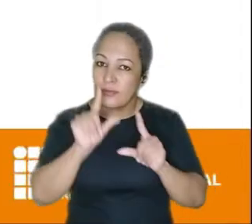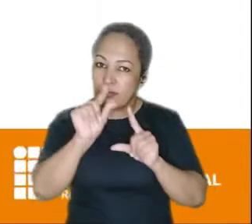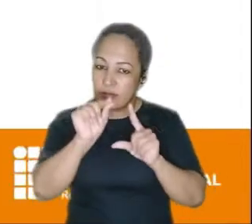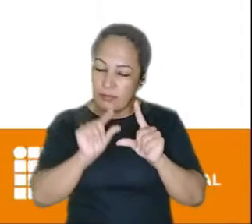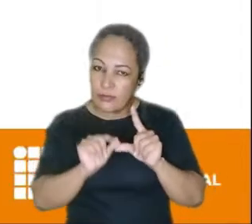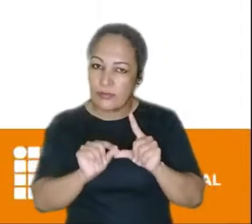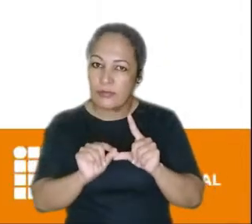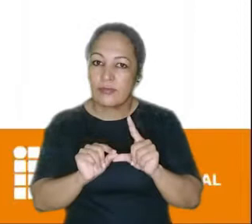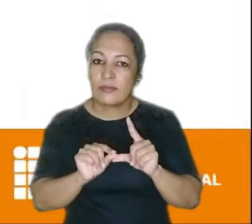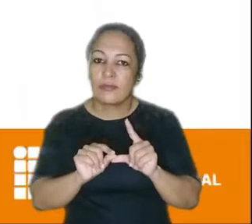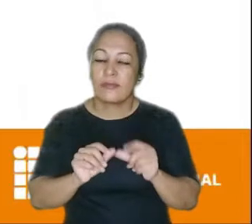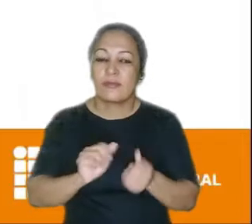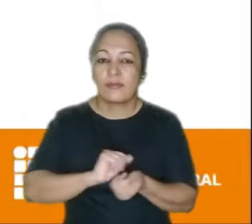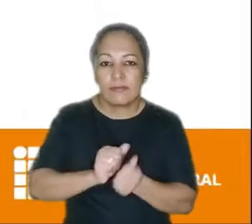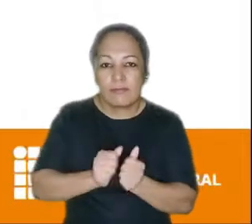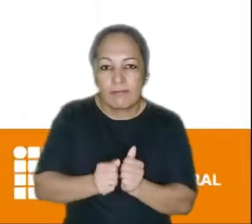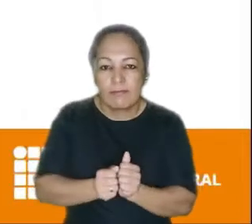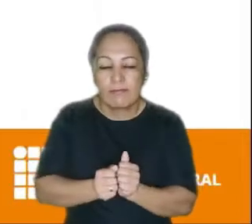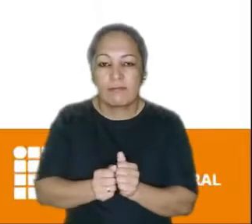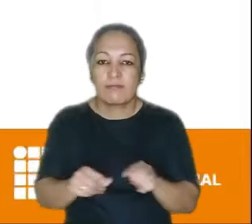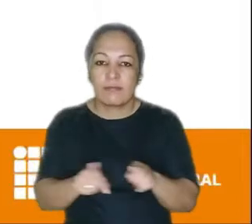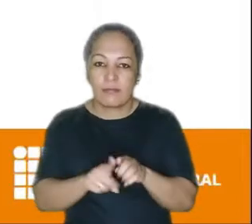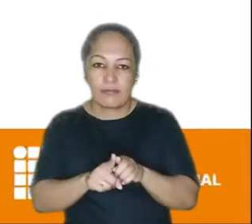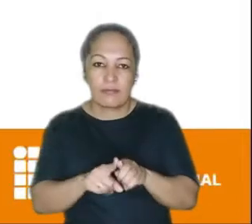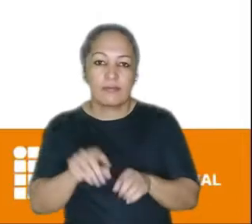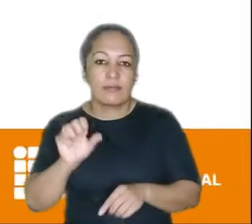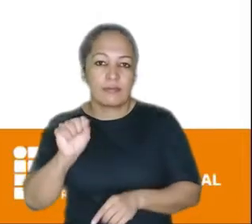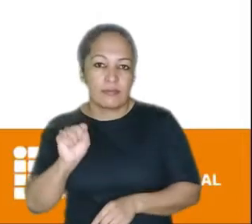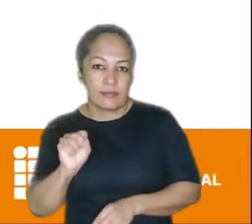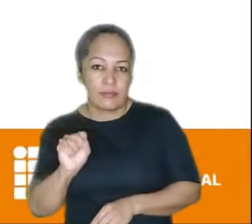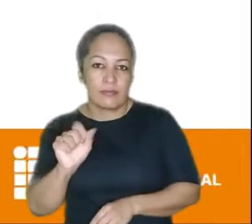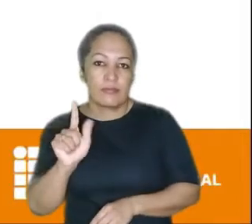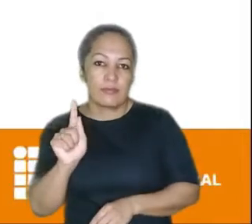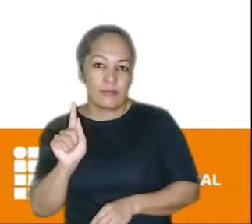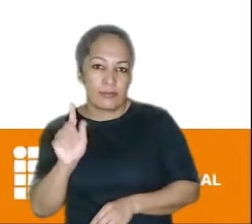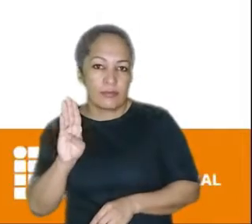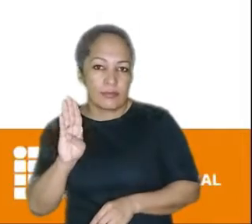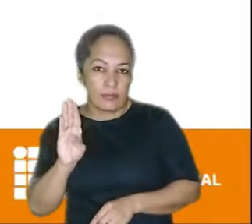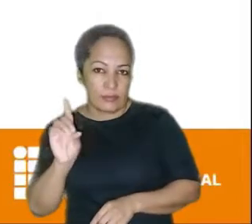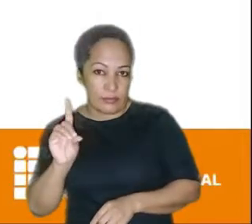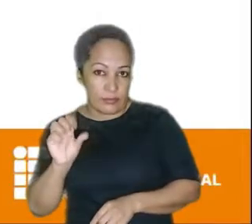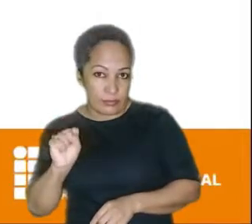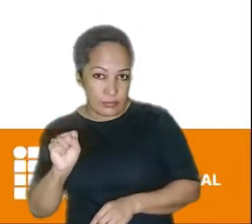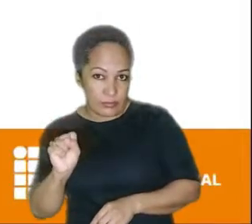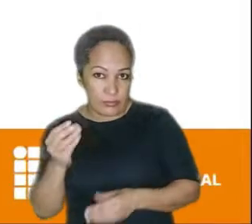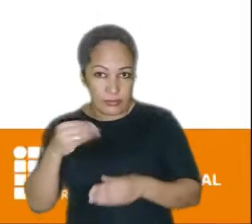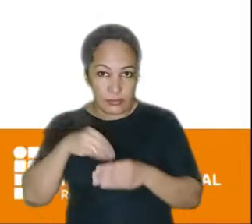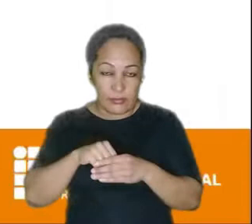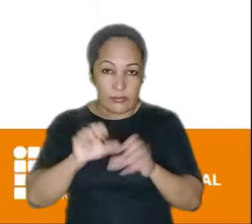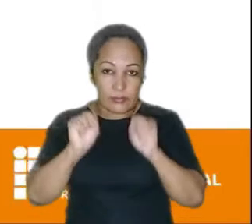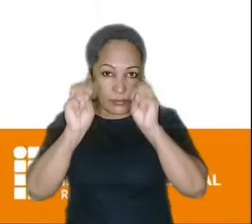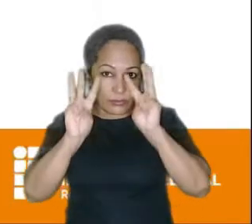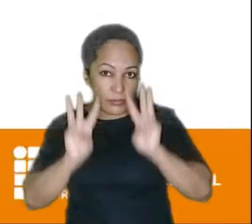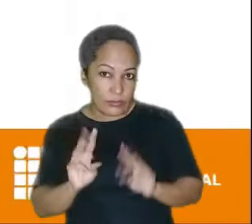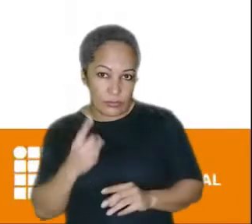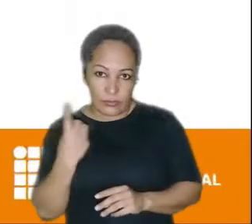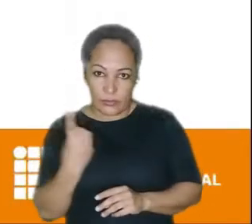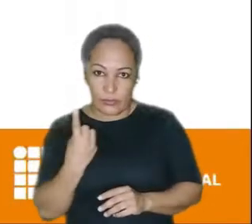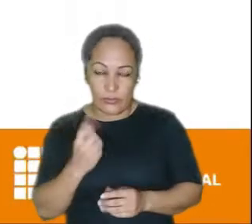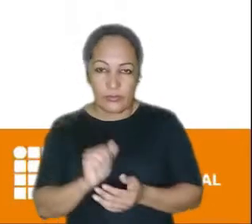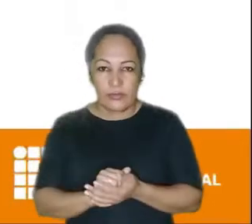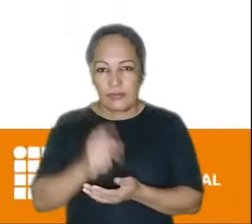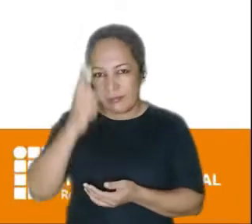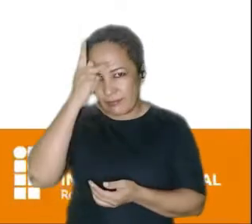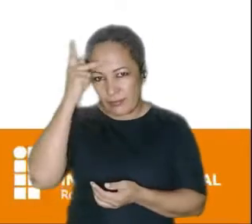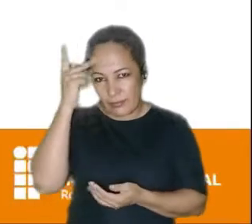Então, o SGBD, ele é instalado como se fosse um software só. Às vezes, para quem está começando, é